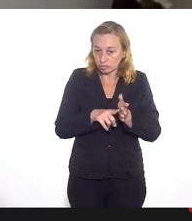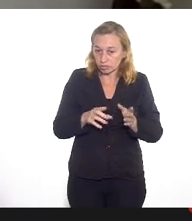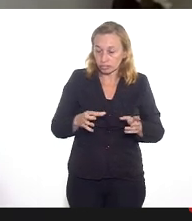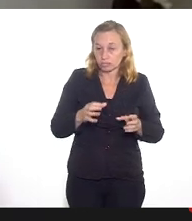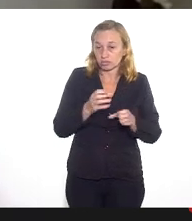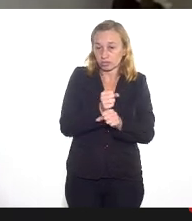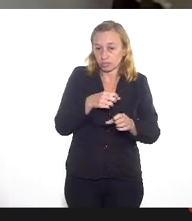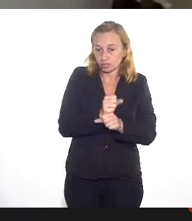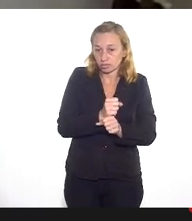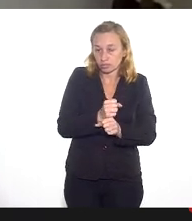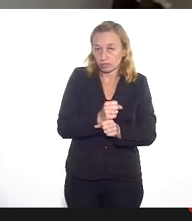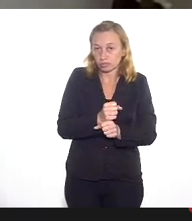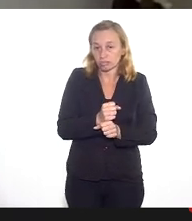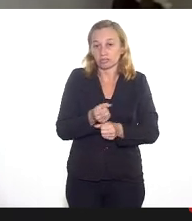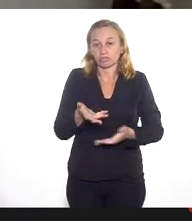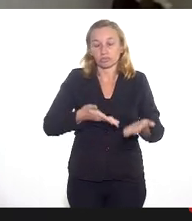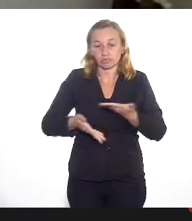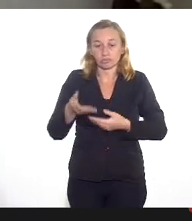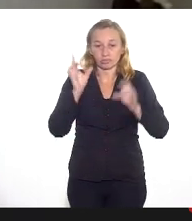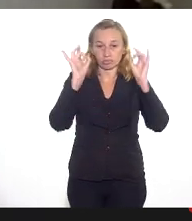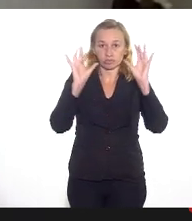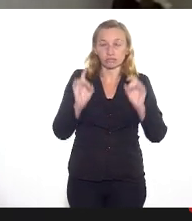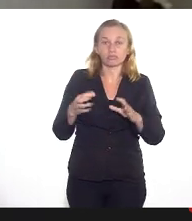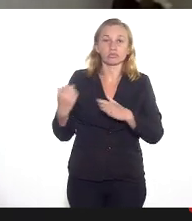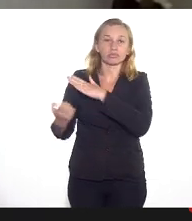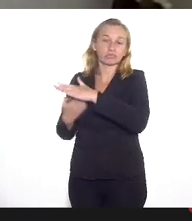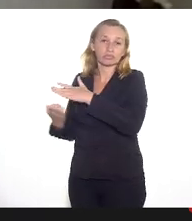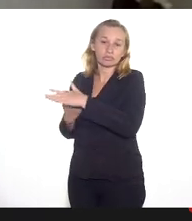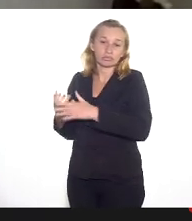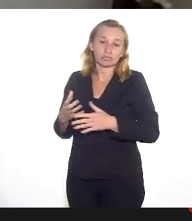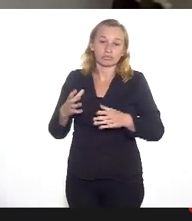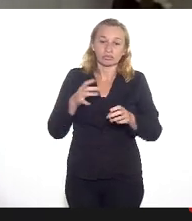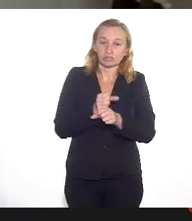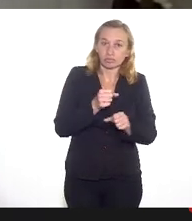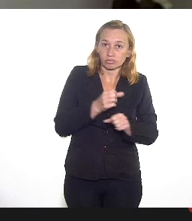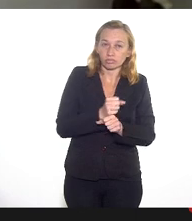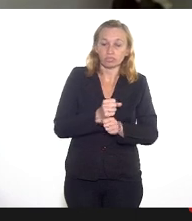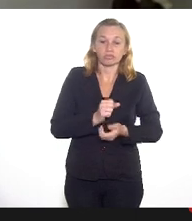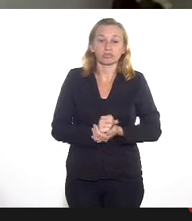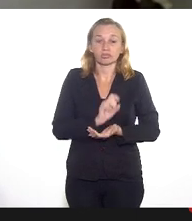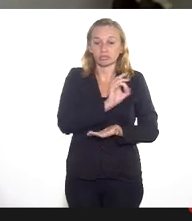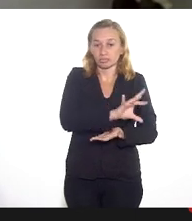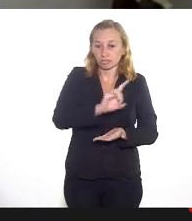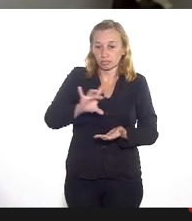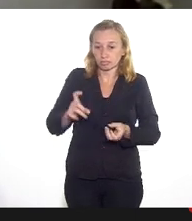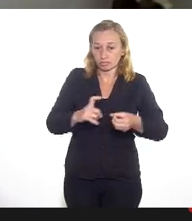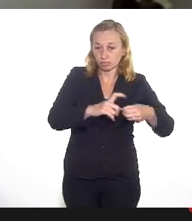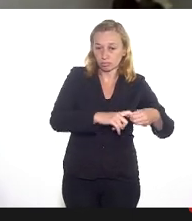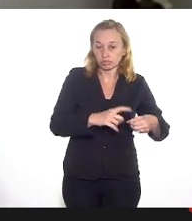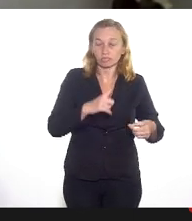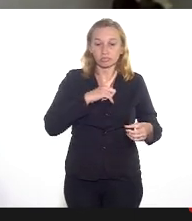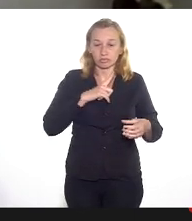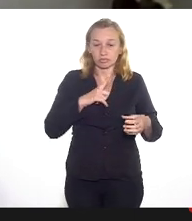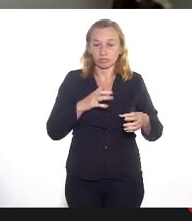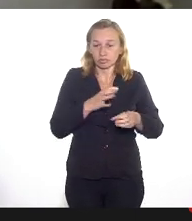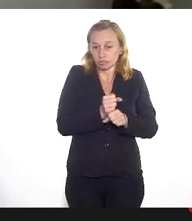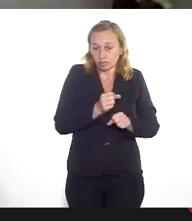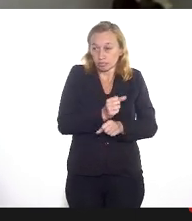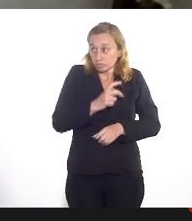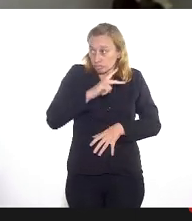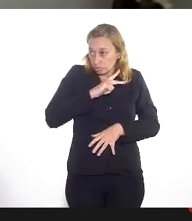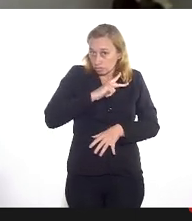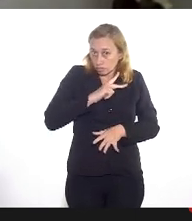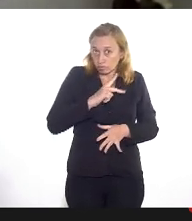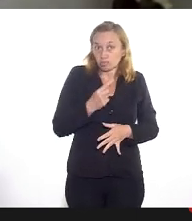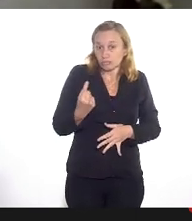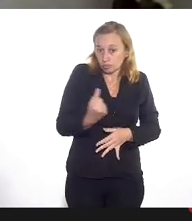especial. As empresas, entrando um pouquinho na questão da contabilidade, né, cada consorciada tem a sua contabilidade própria, né,